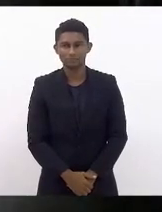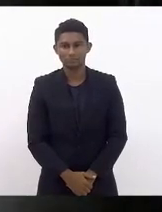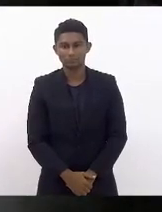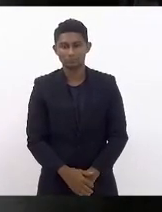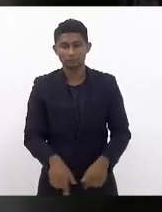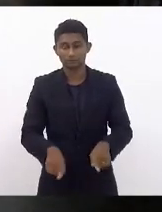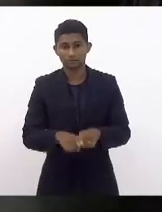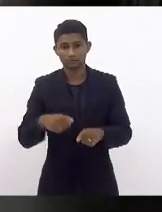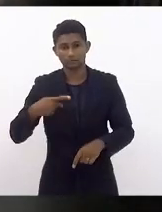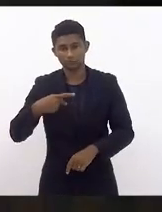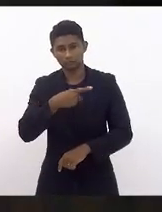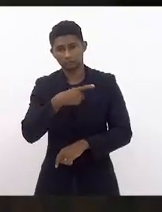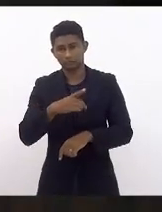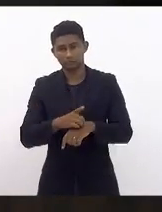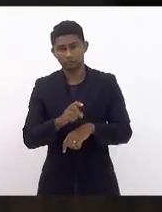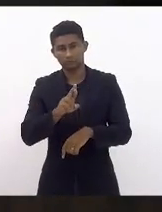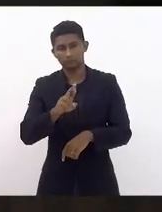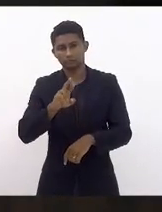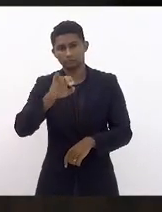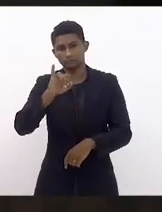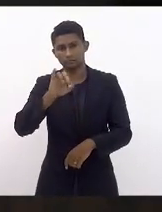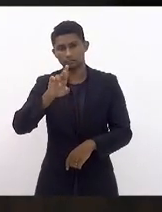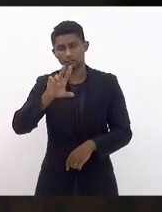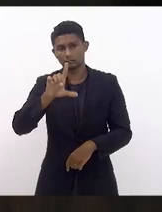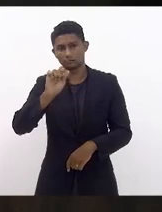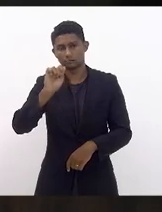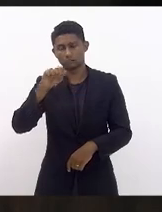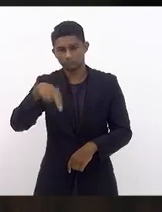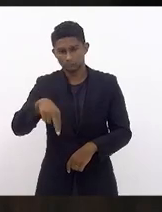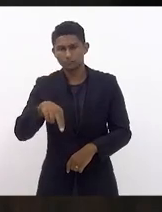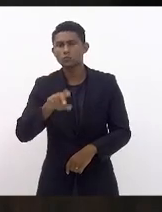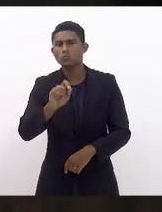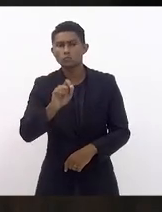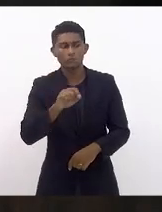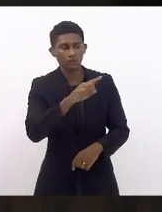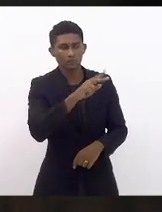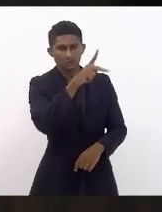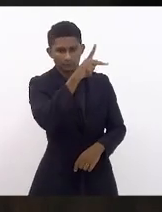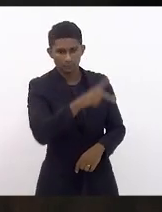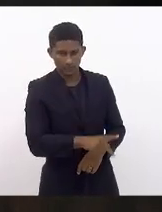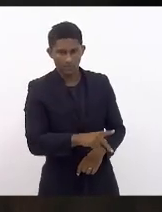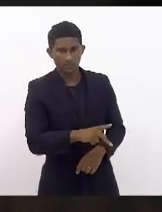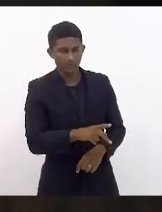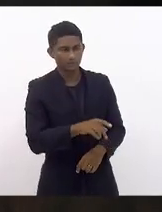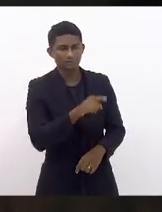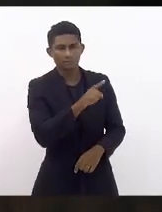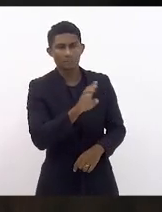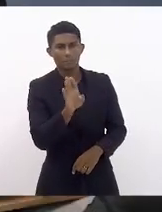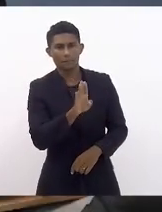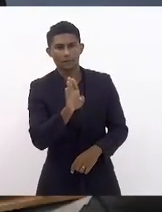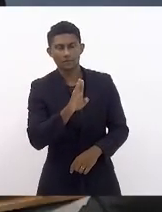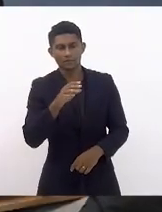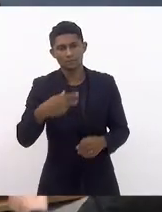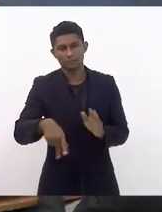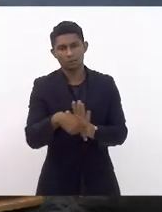Pastor Dr. Irlande Pereira de Azevedo, presidente emérito da Convenção Batista Brasileira.